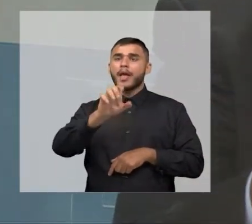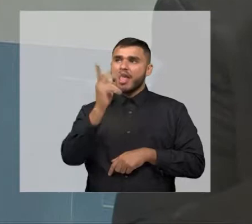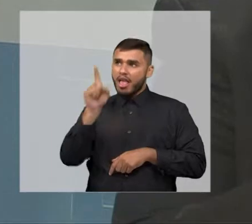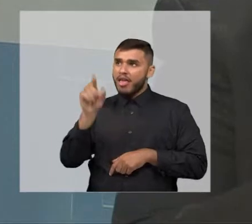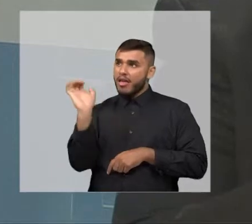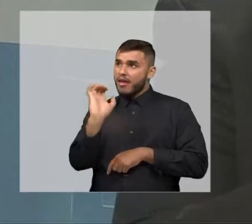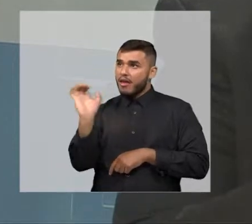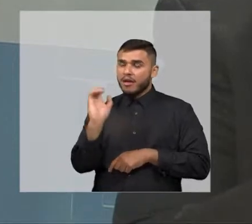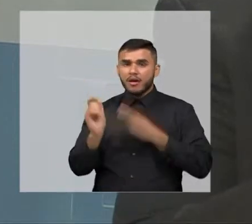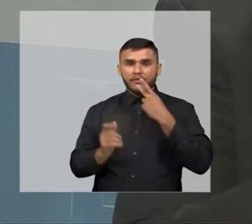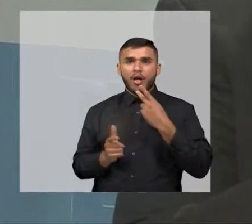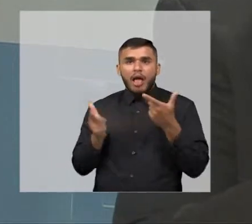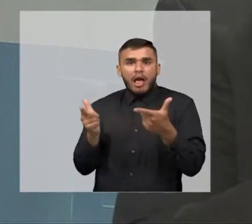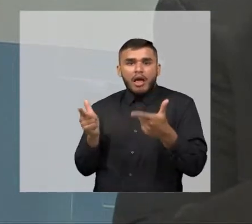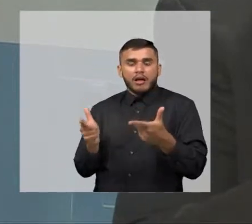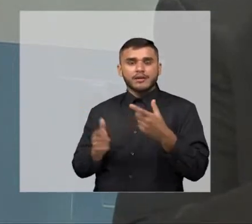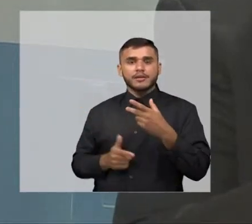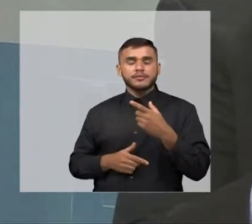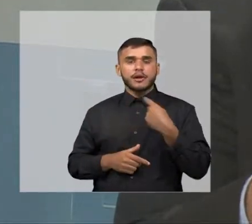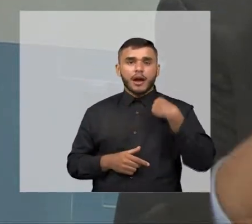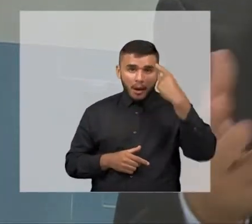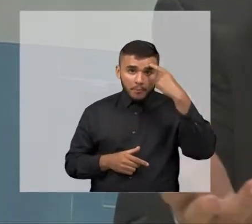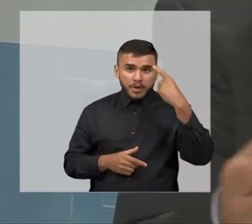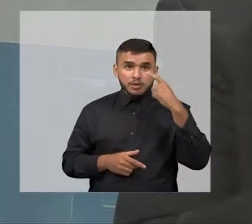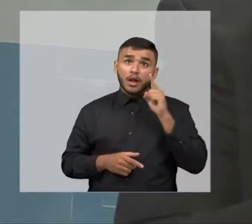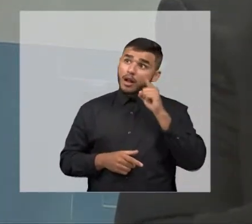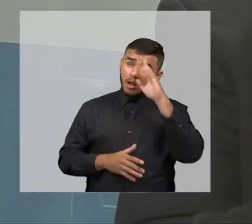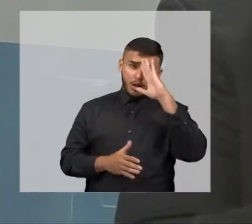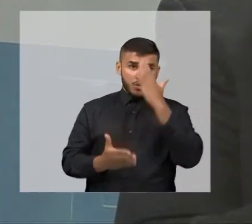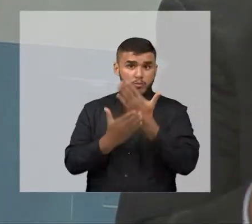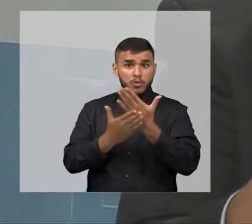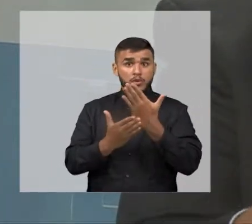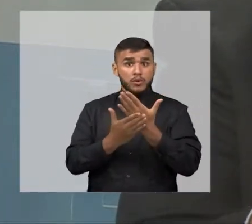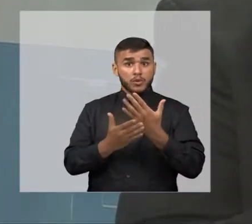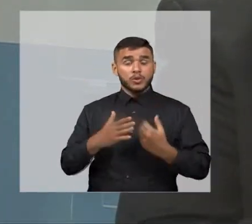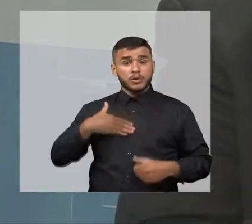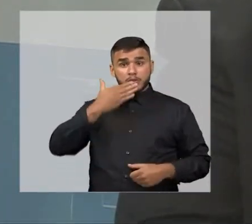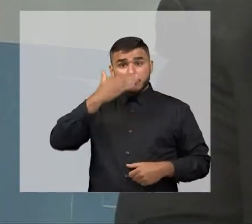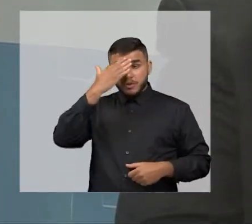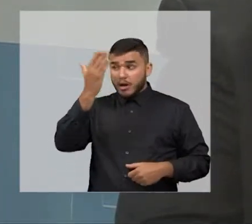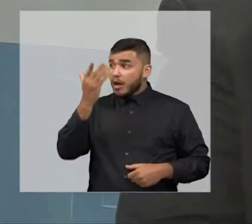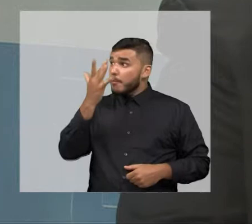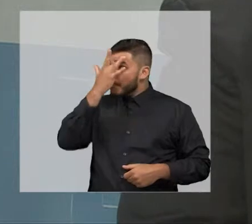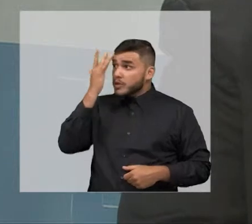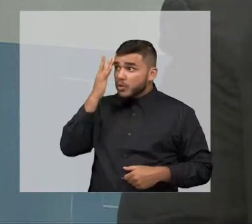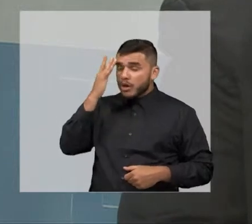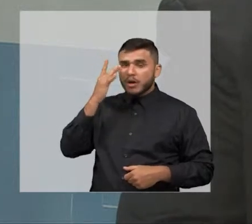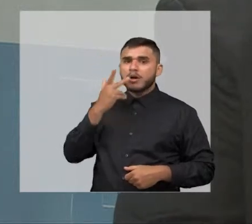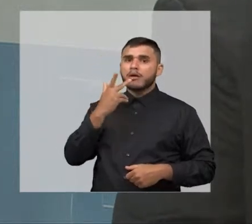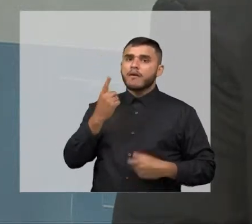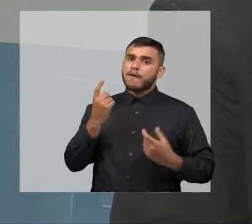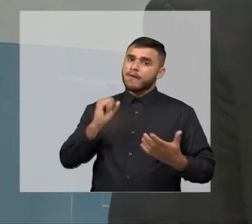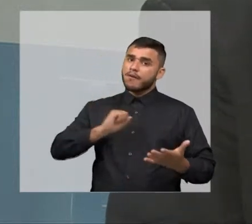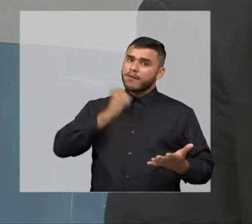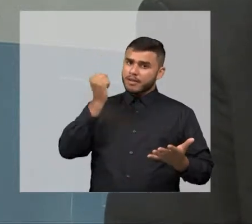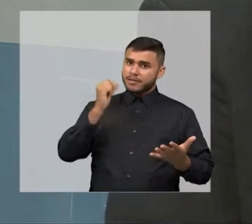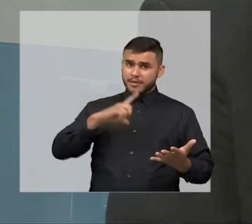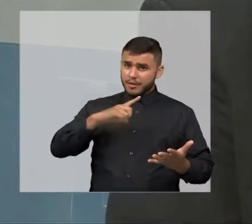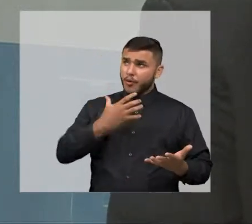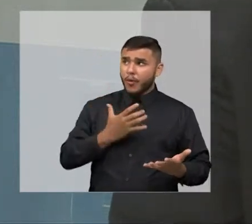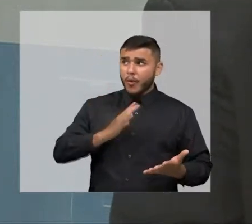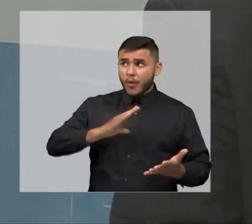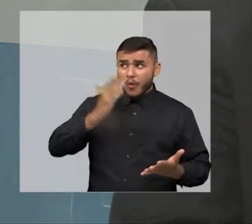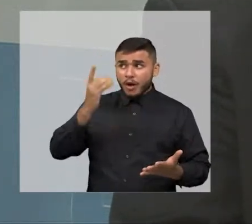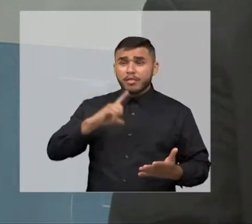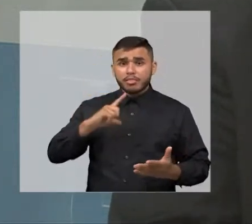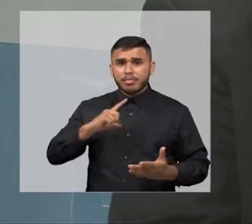humanidade, na realidade, a maioria é muçulmana, não é cristã, não. Vamos lá. E depois disso tem a questão da violência, que eu